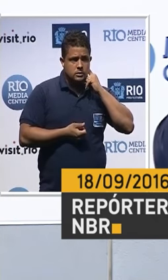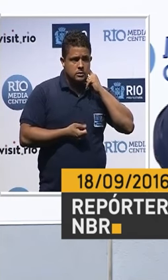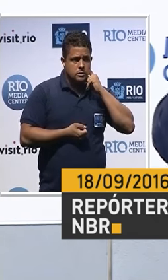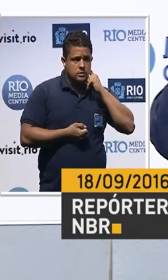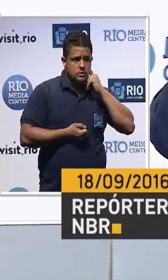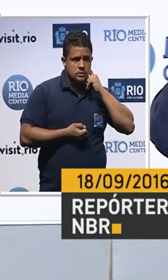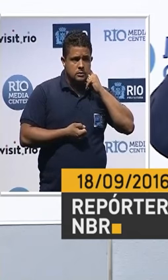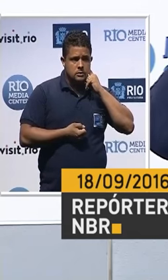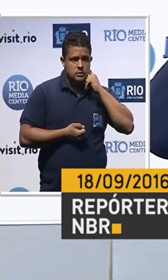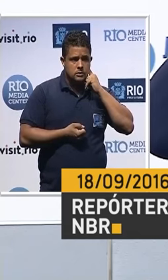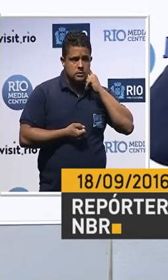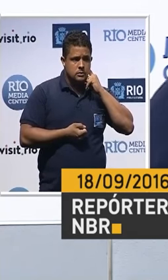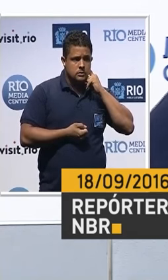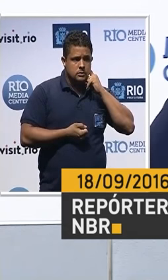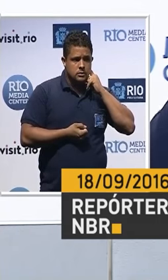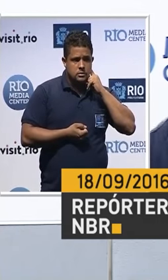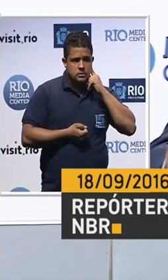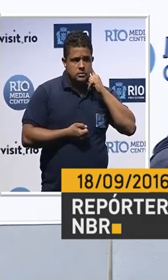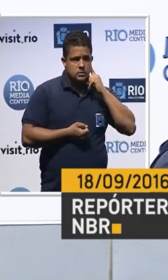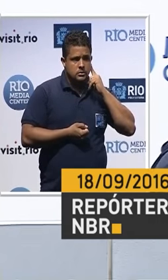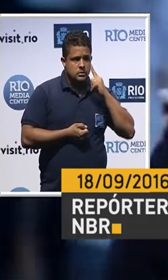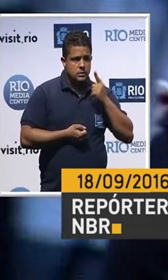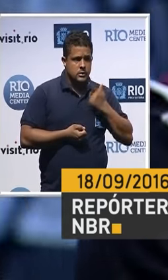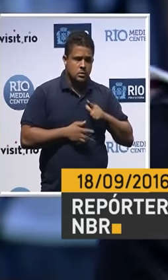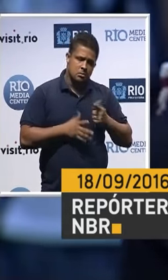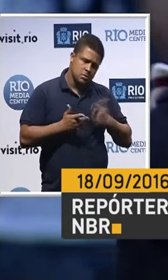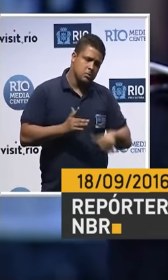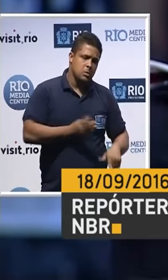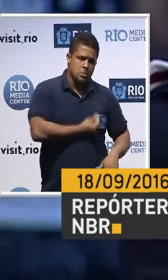Desculpa, temos mais uma pergunta.